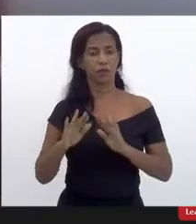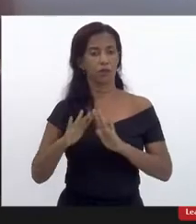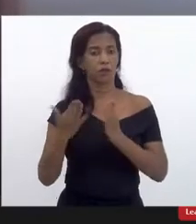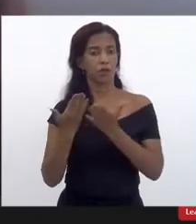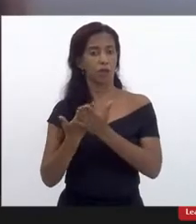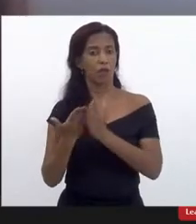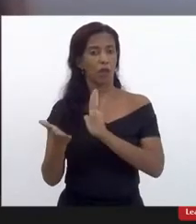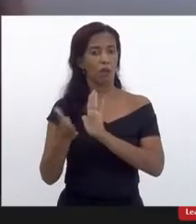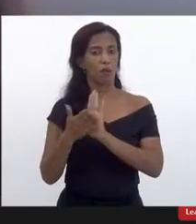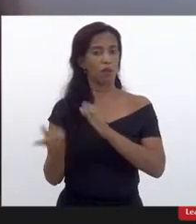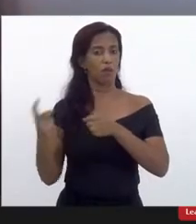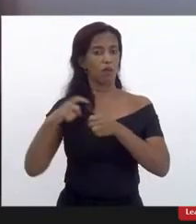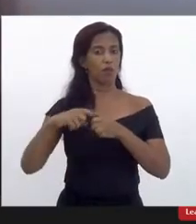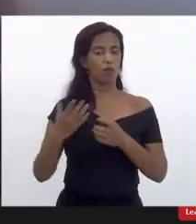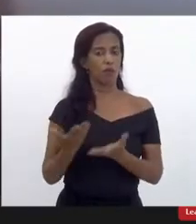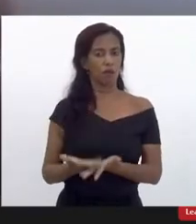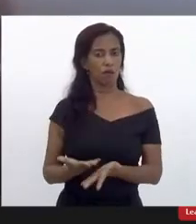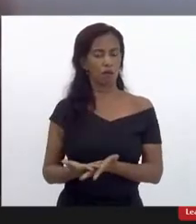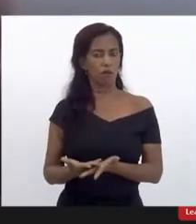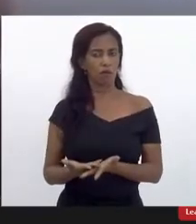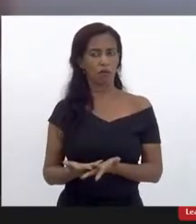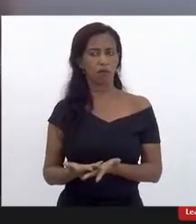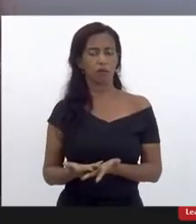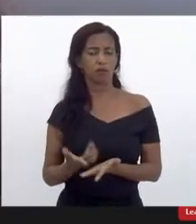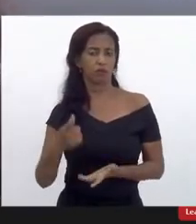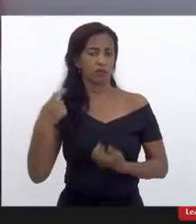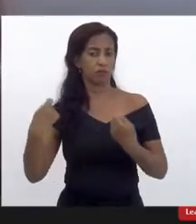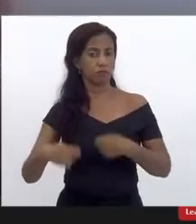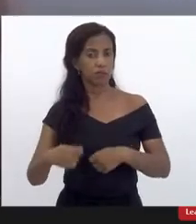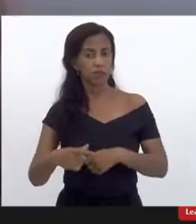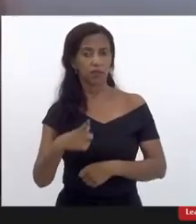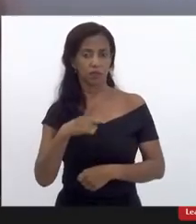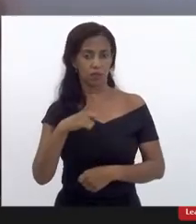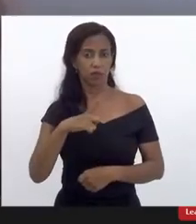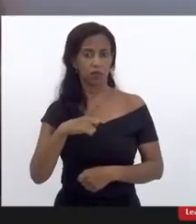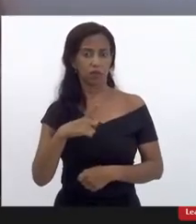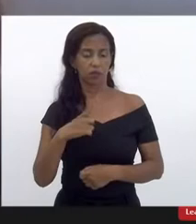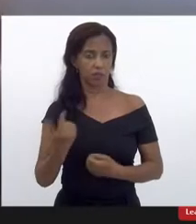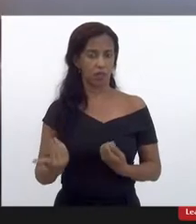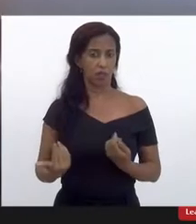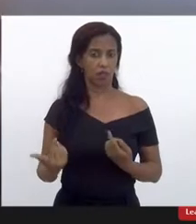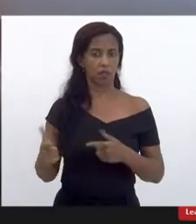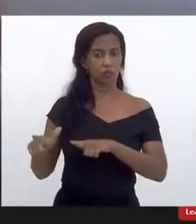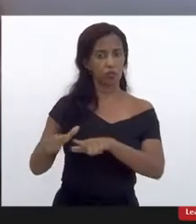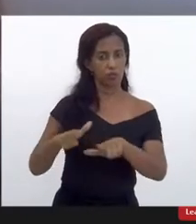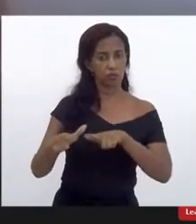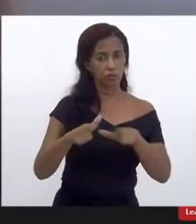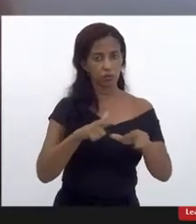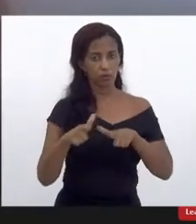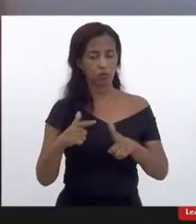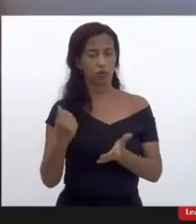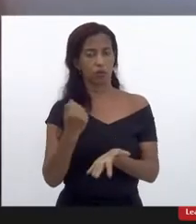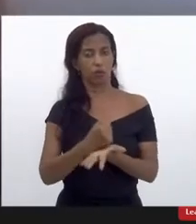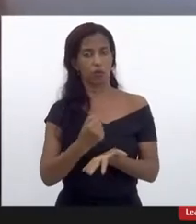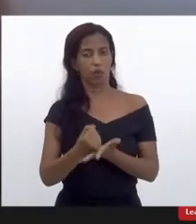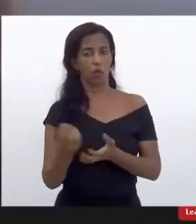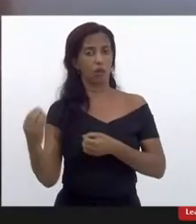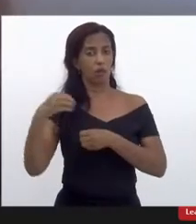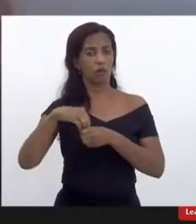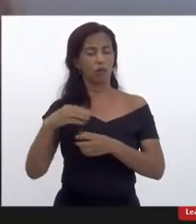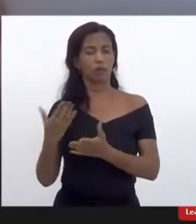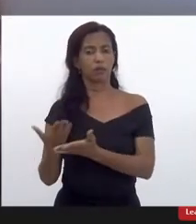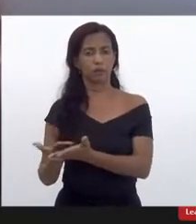a própria volta às aulas, né? Que a gente precisa dos terceirizados nas